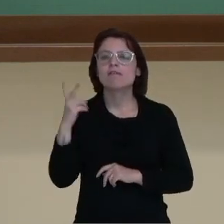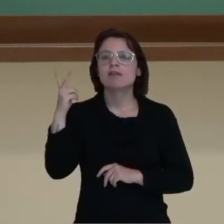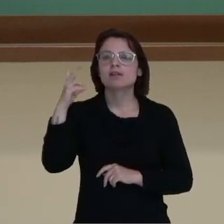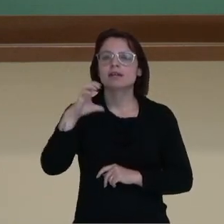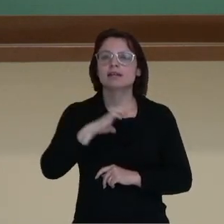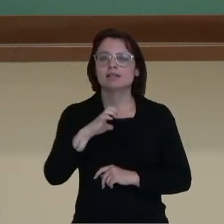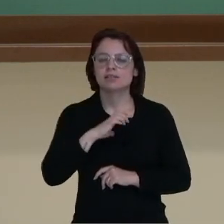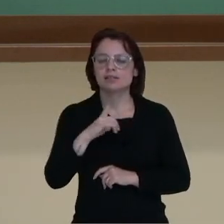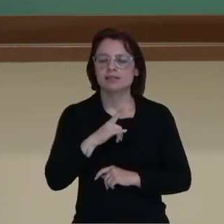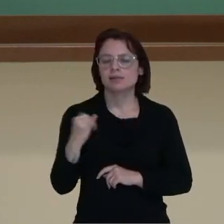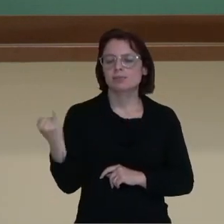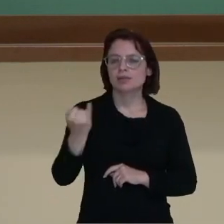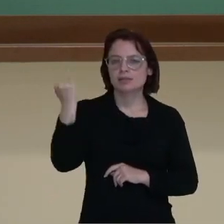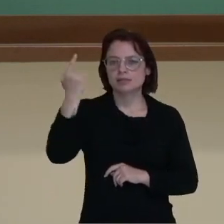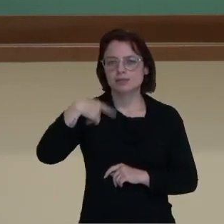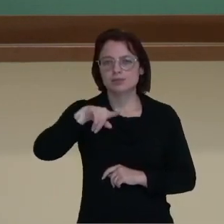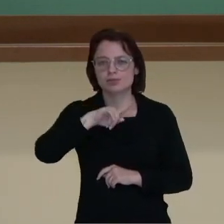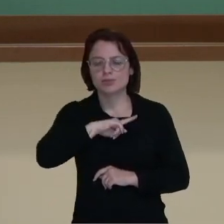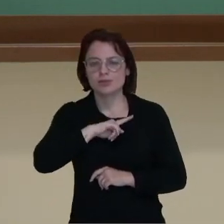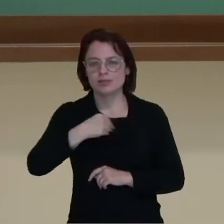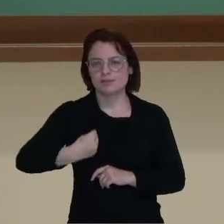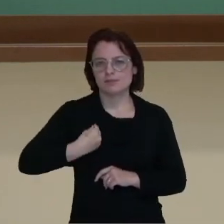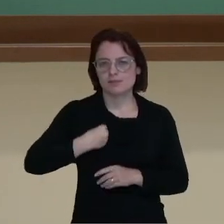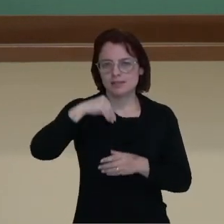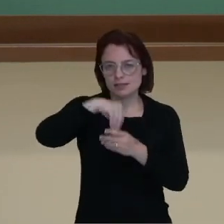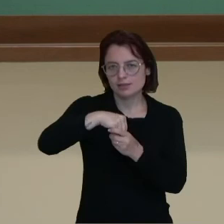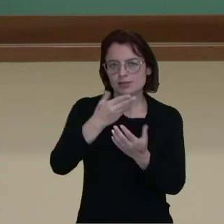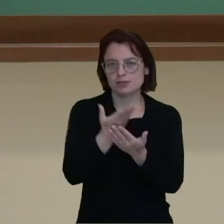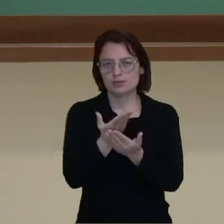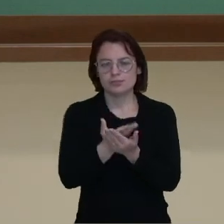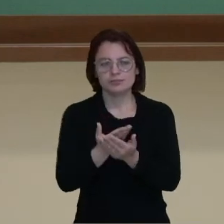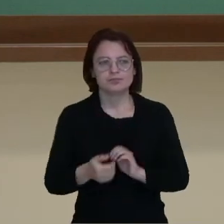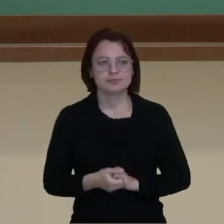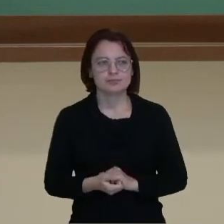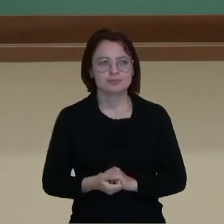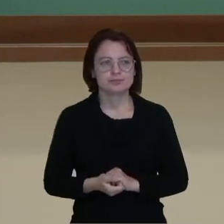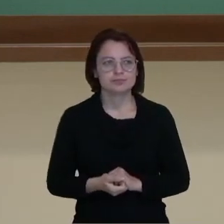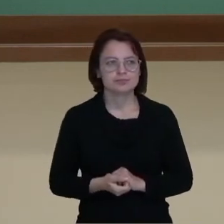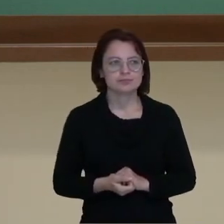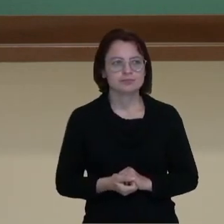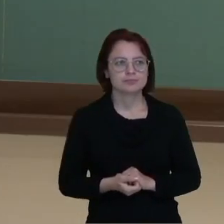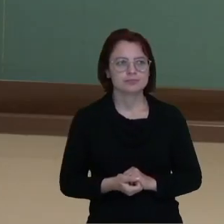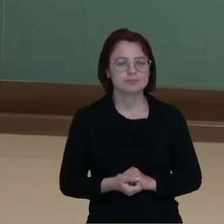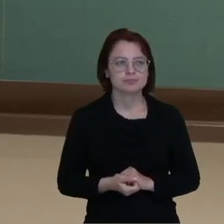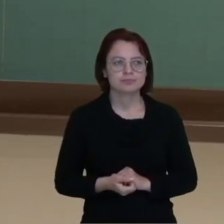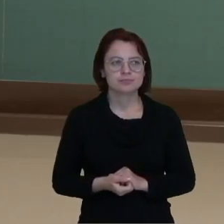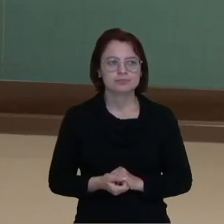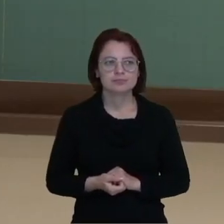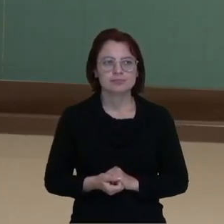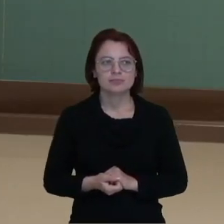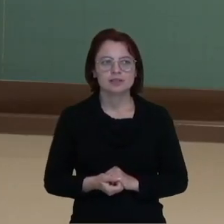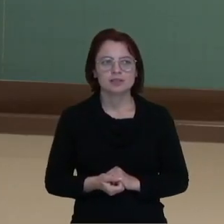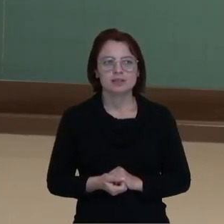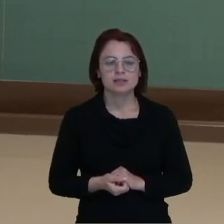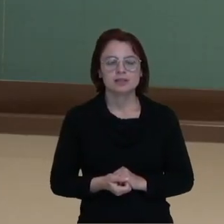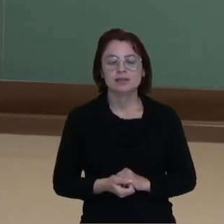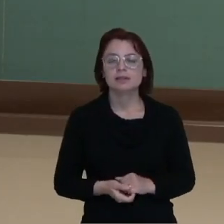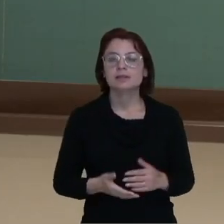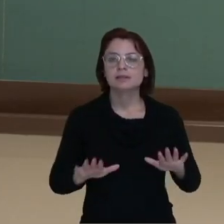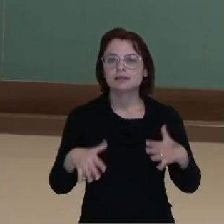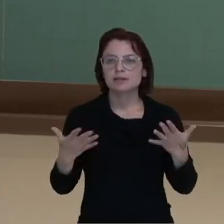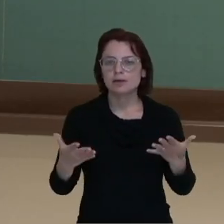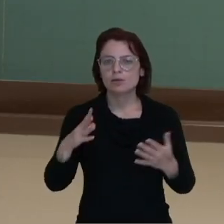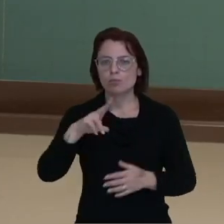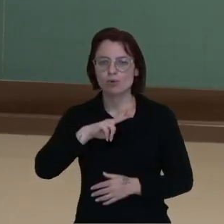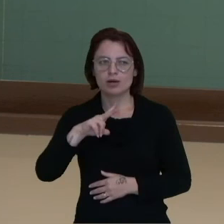éticos são importantes para a gente manter dentro da escola. Vamos fazer nossa retomada, então. Bom, a moral é o conjunto de regras